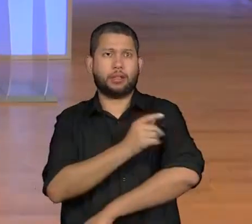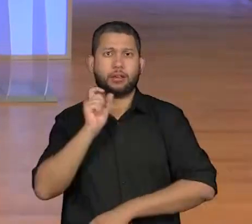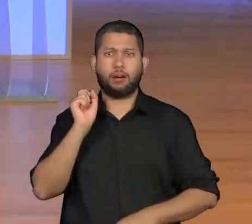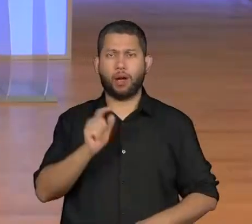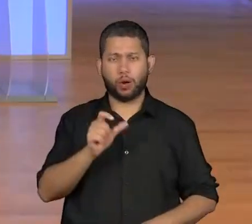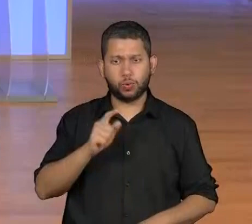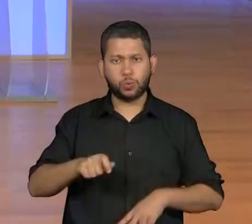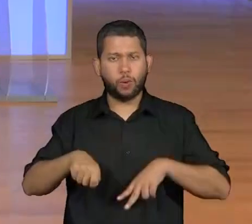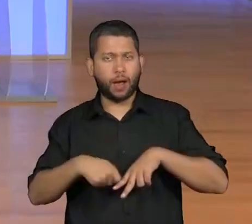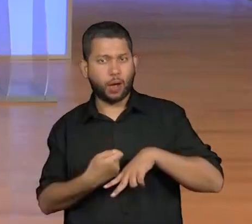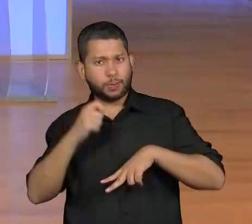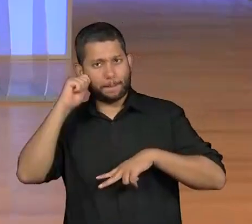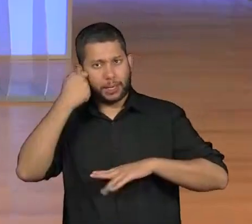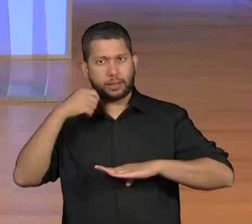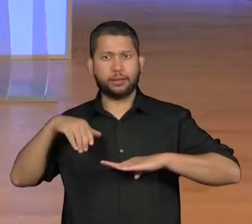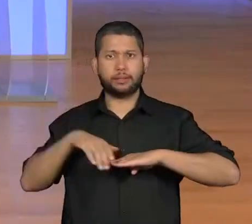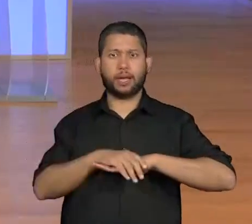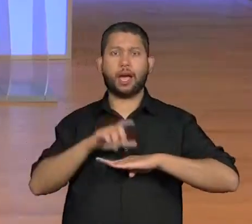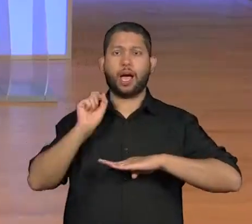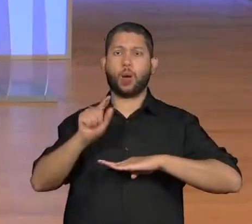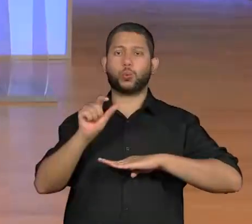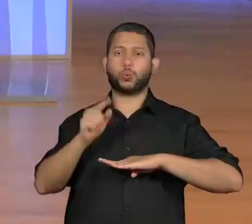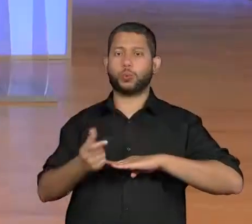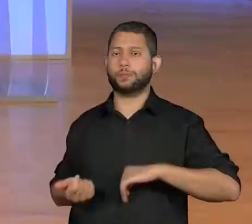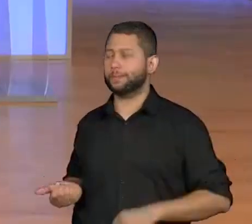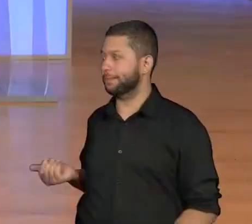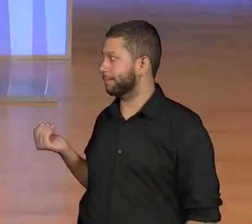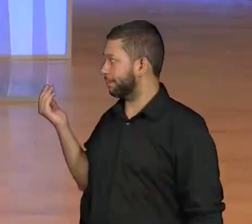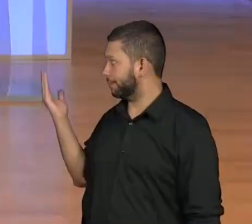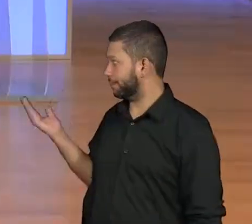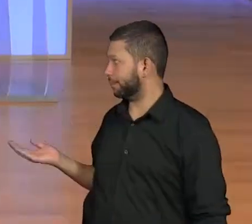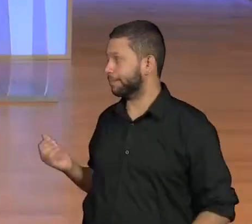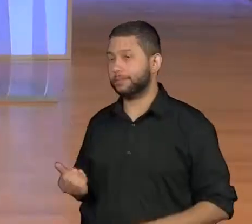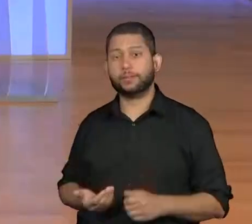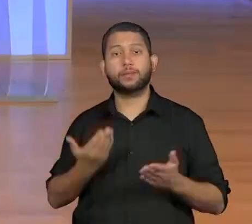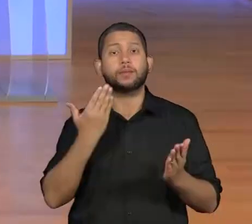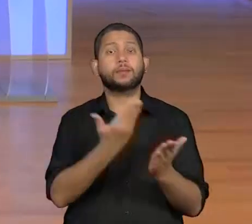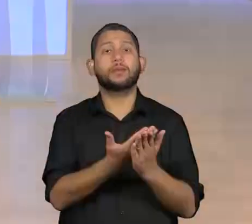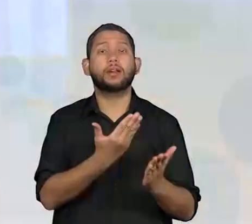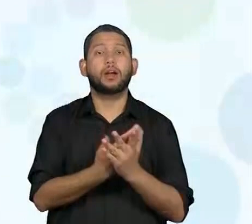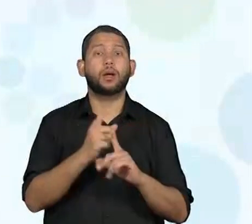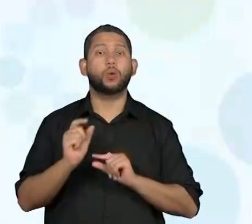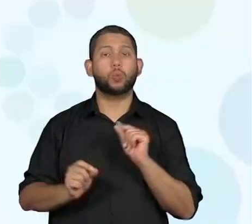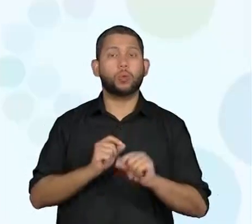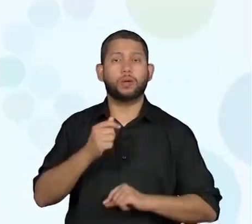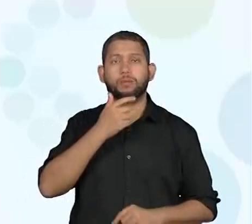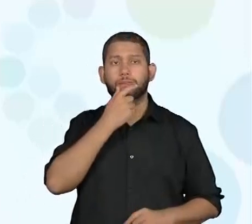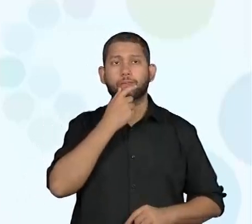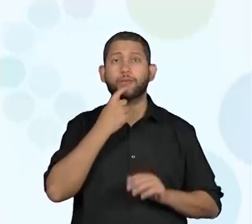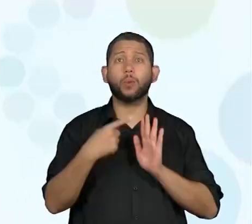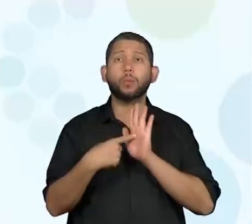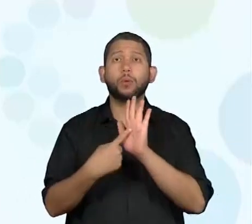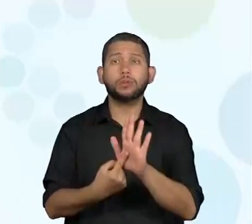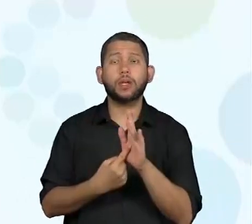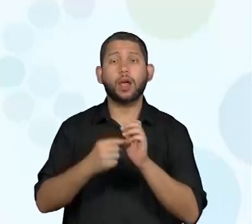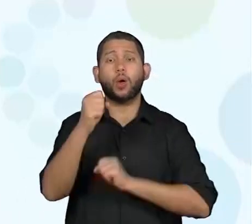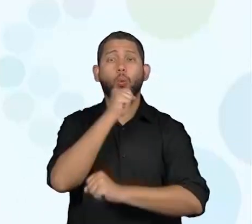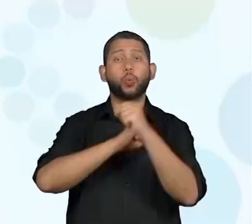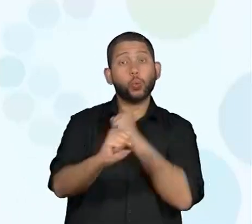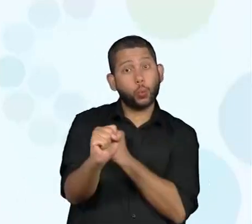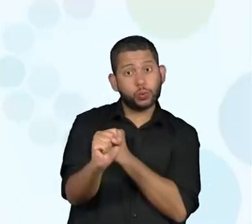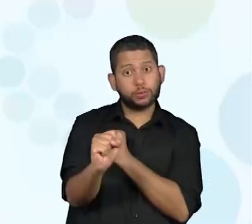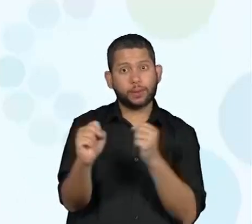azul, calça preta e tênis azul. Então, o título da aula de hoje, diferenças entre lutas